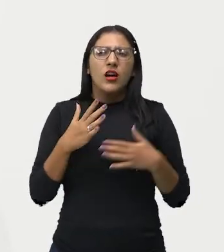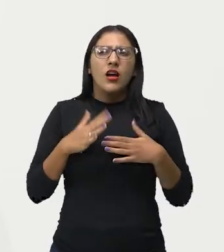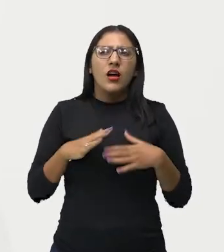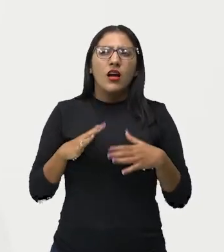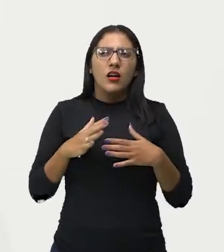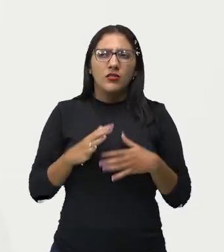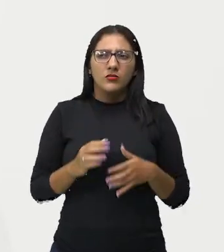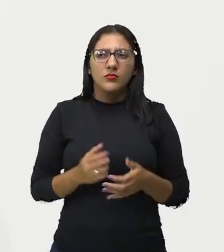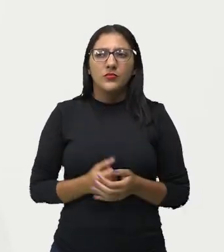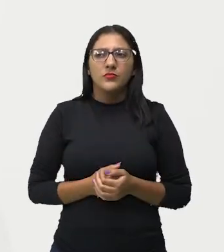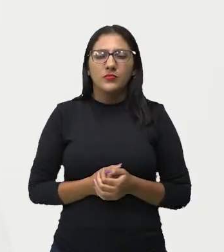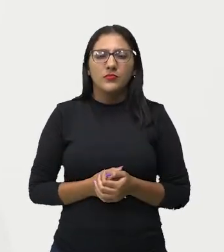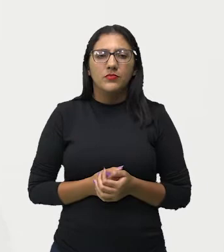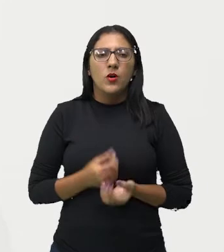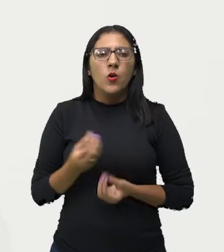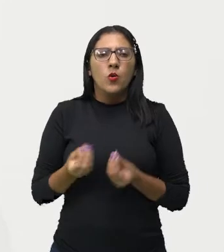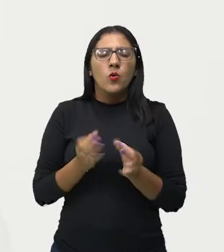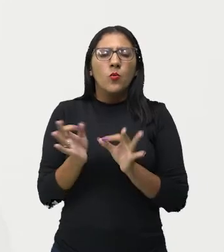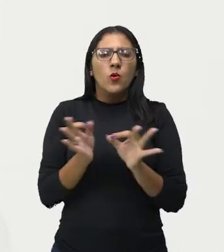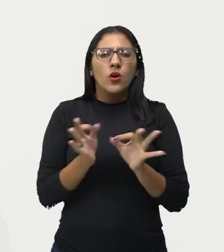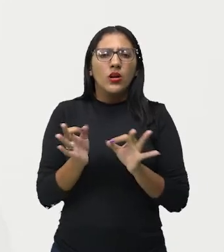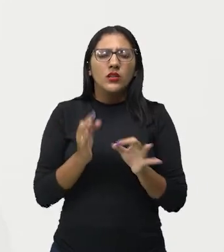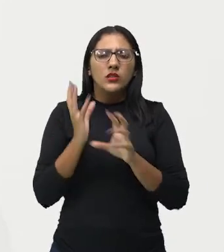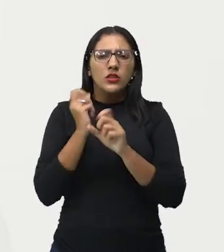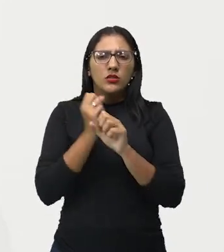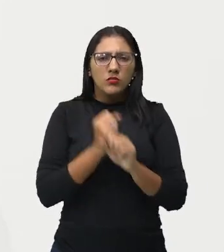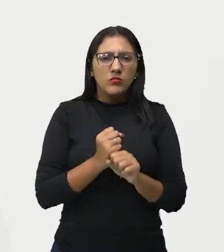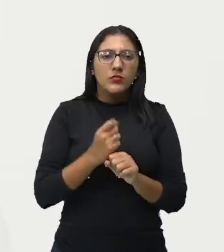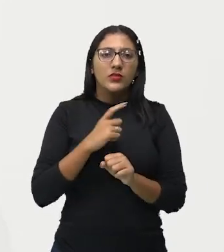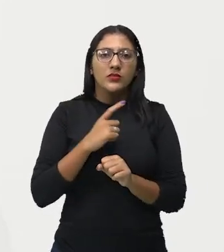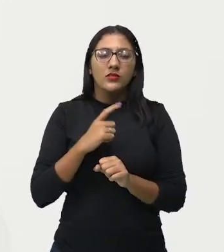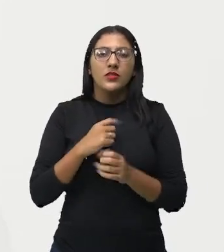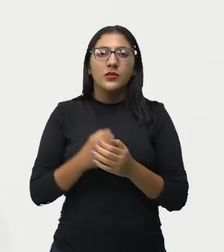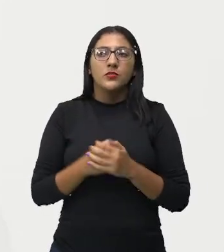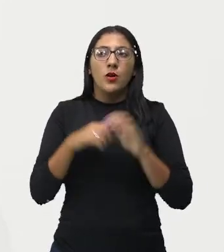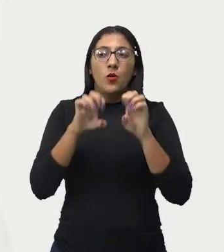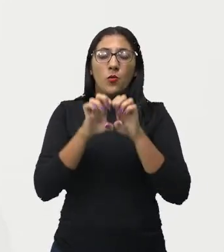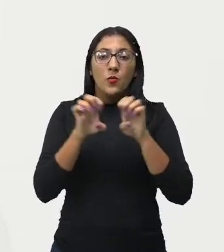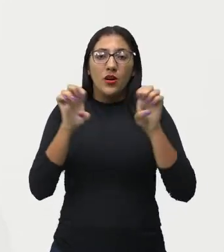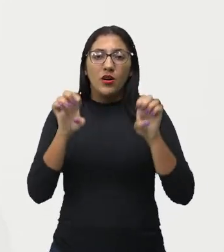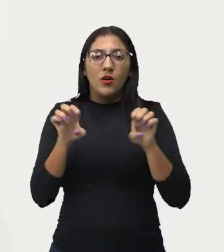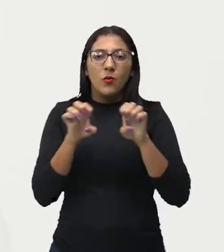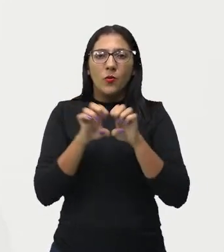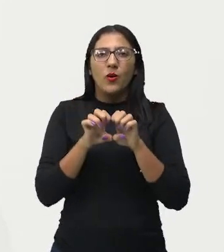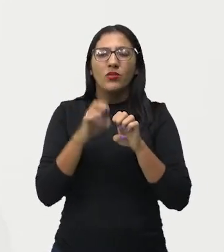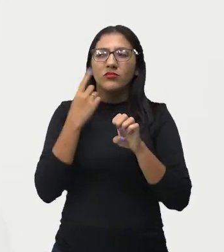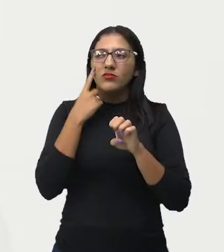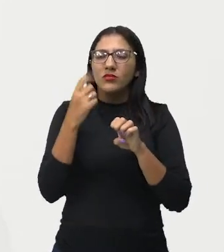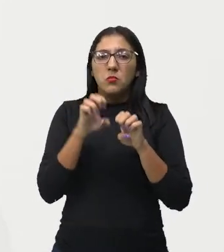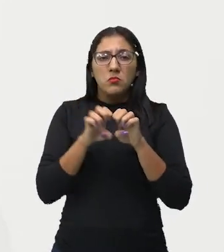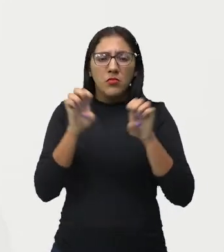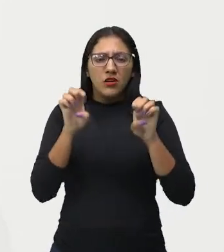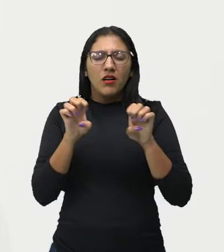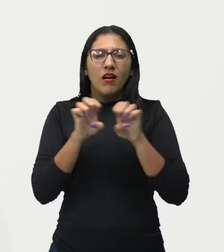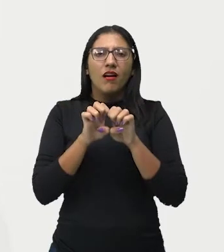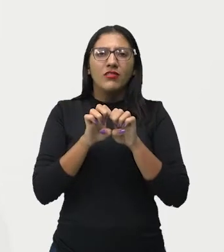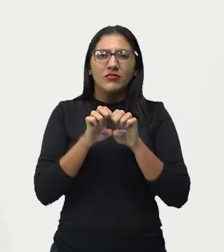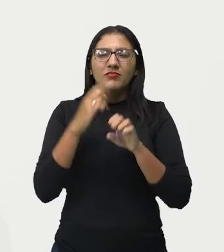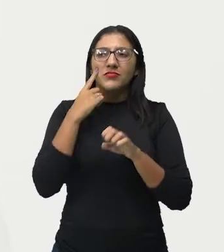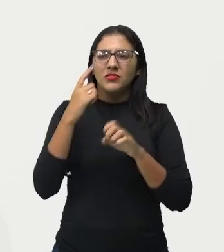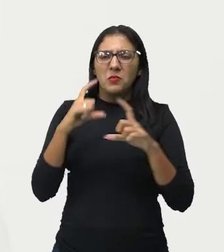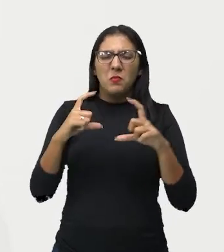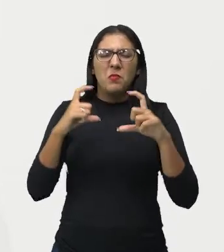tranquila. Para calcular os juros, o professor vai trazer para você aqui, ó, uma fórmula.